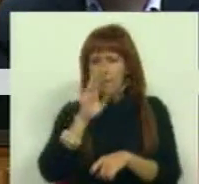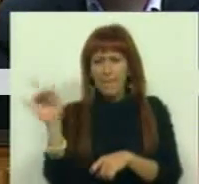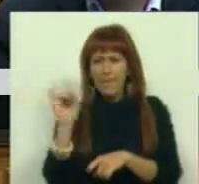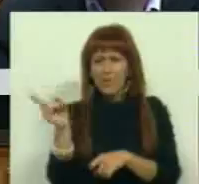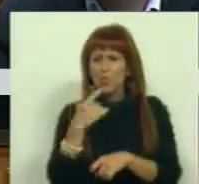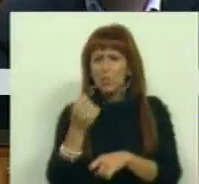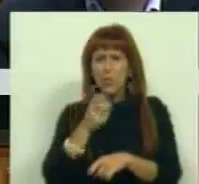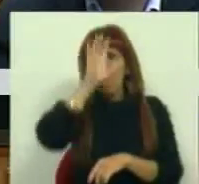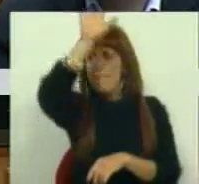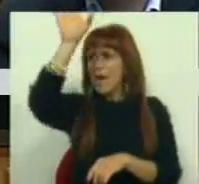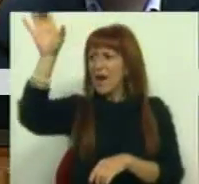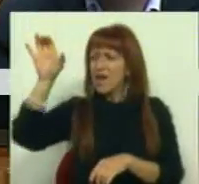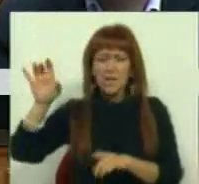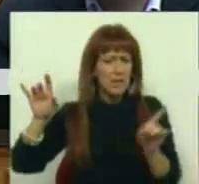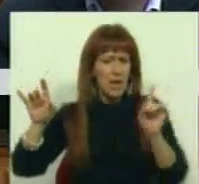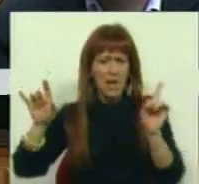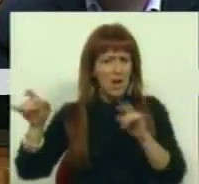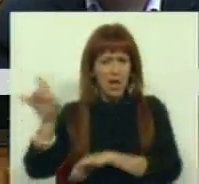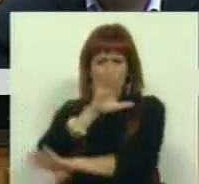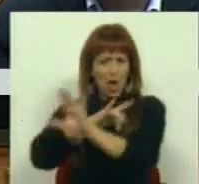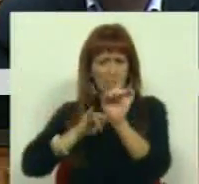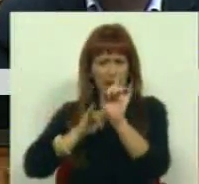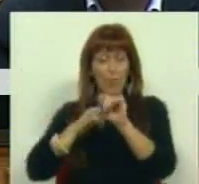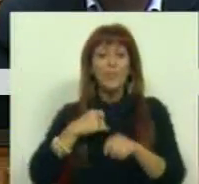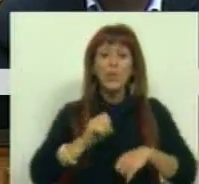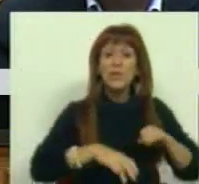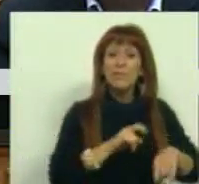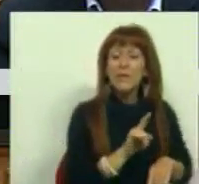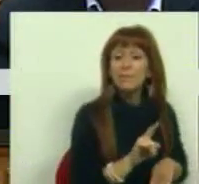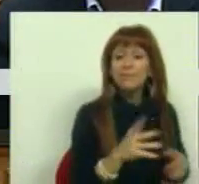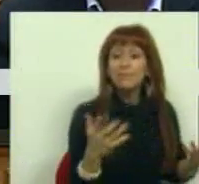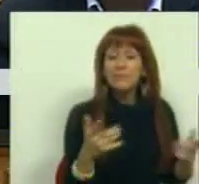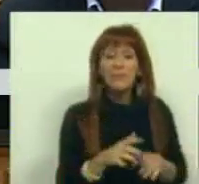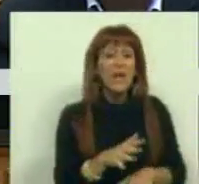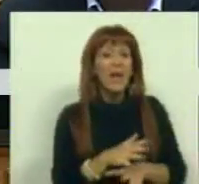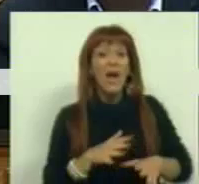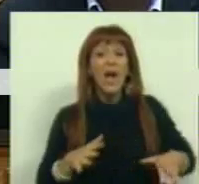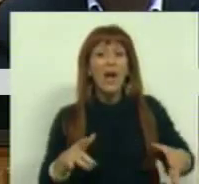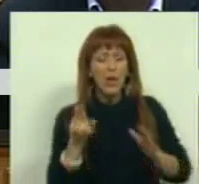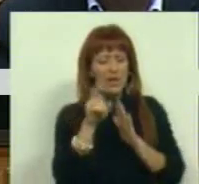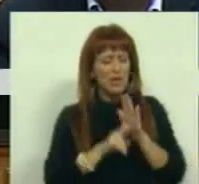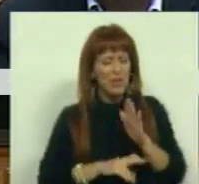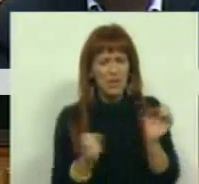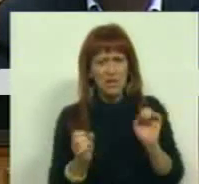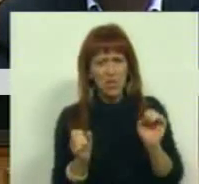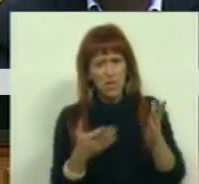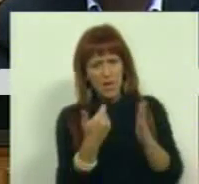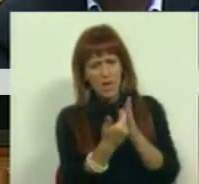praticado em muitos países da Europa, o que acontece é a grande desregulação